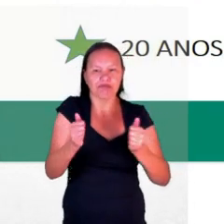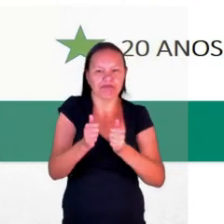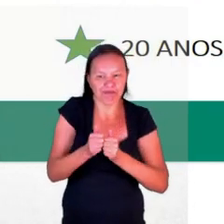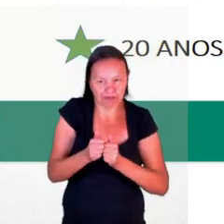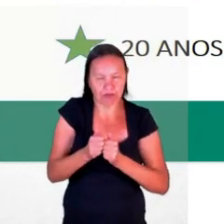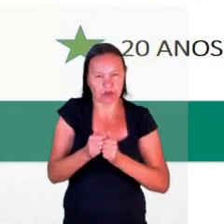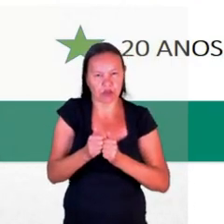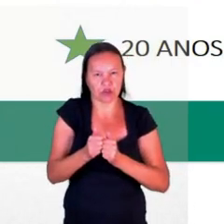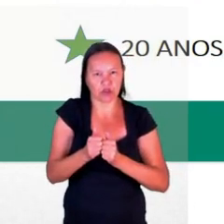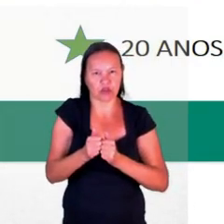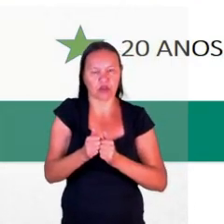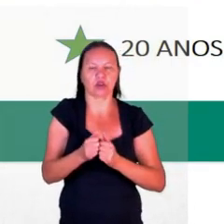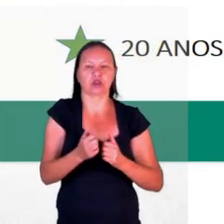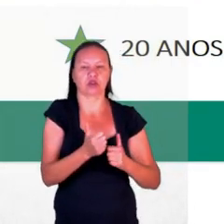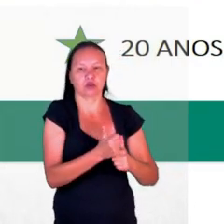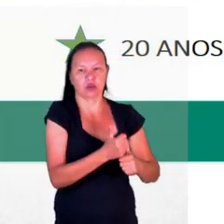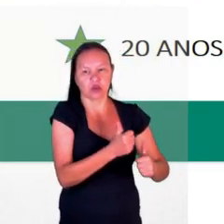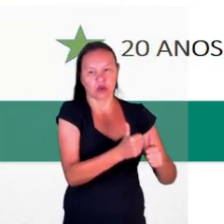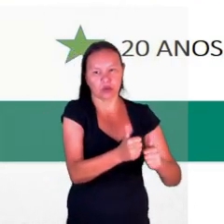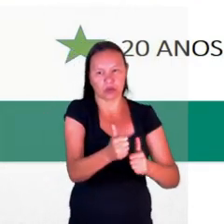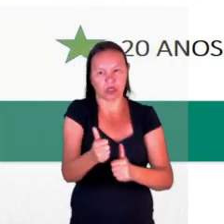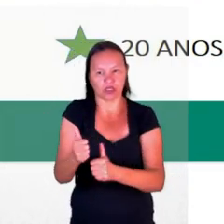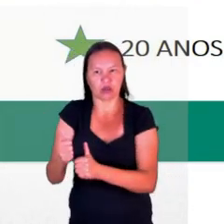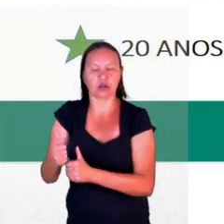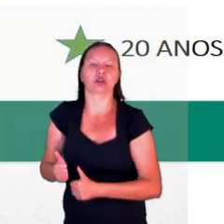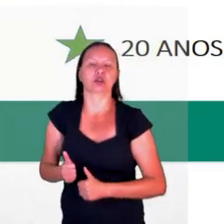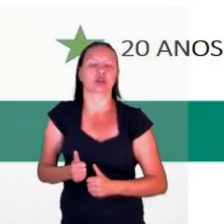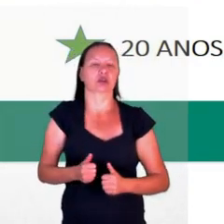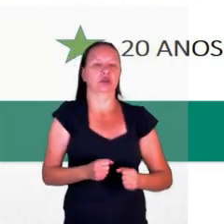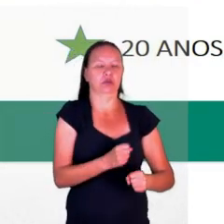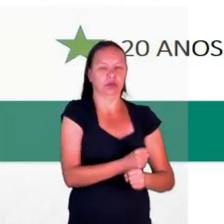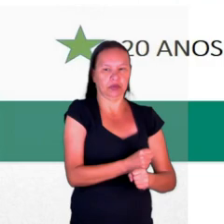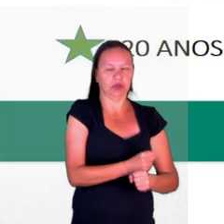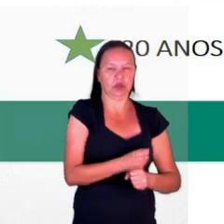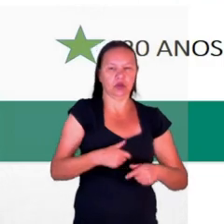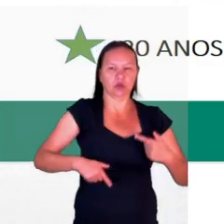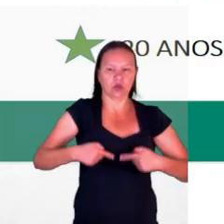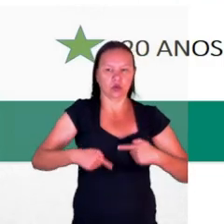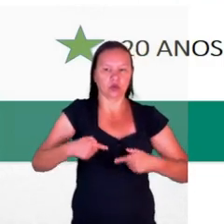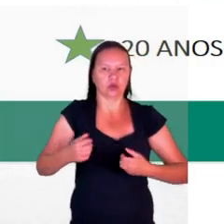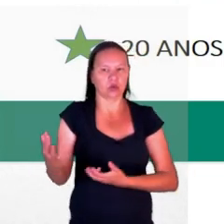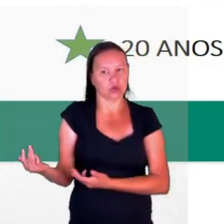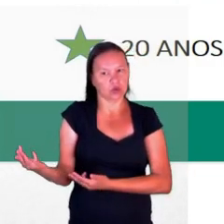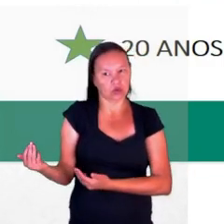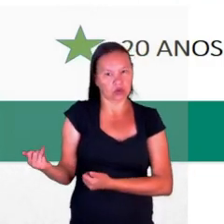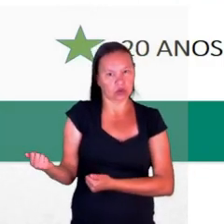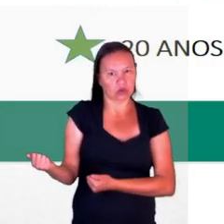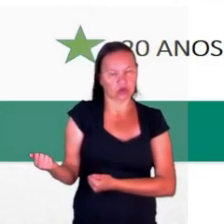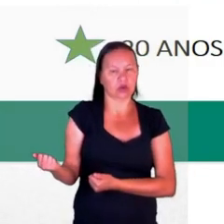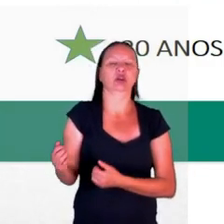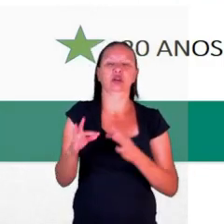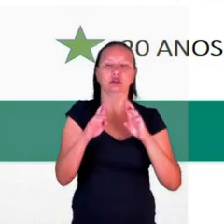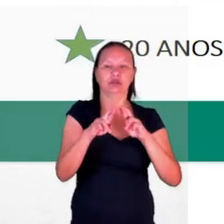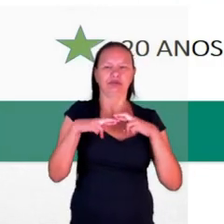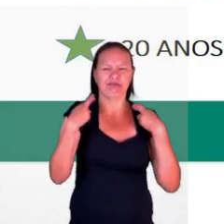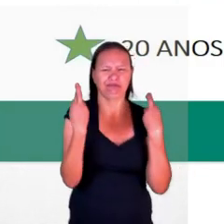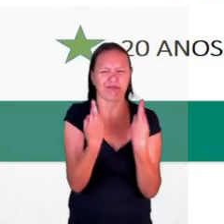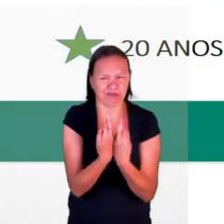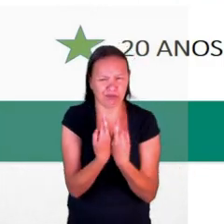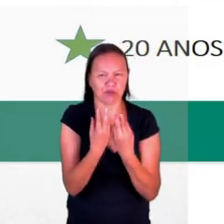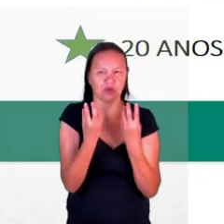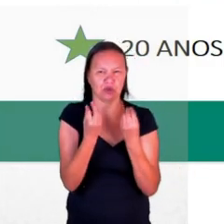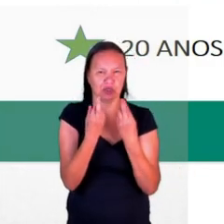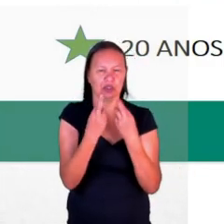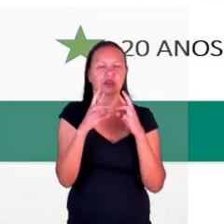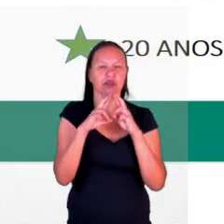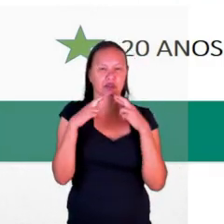públicos eu tenho acompanhado de perto ele agora né com esse novo governo ele acho que ele já fez um uma série de reuniões com a Presidenta por exemplo